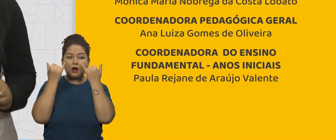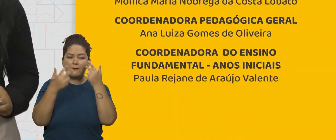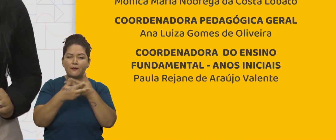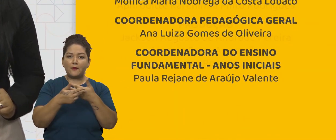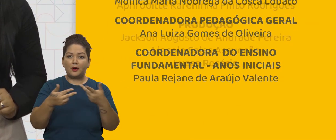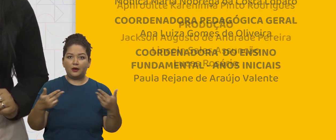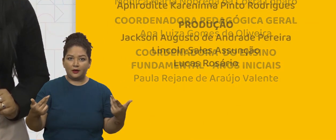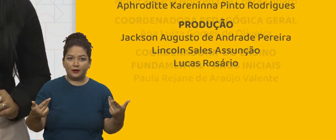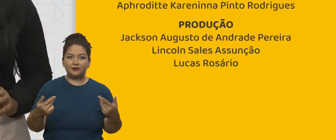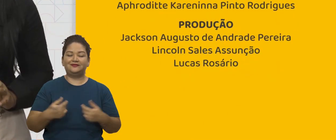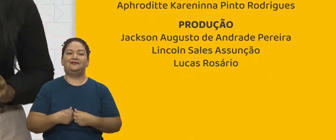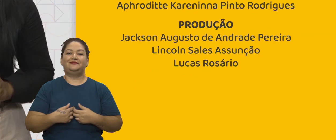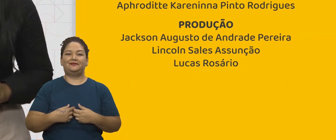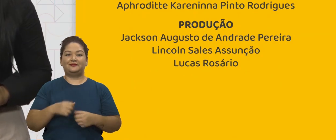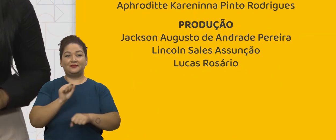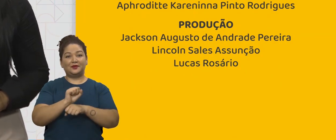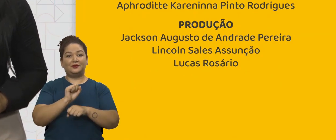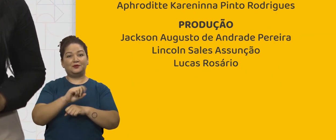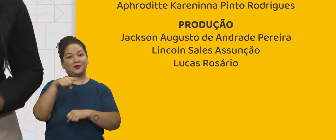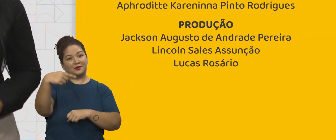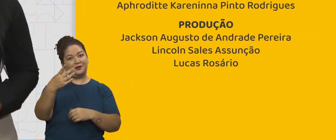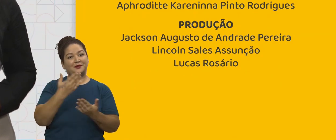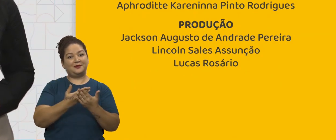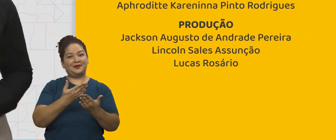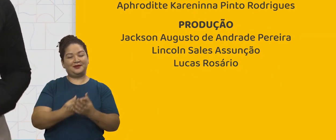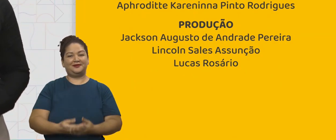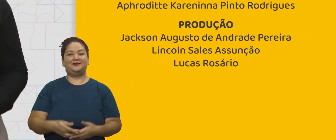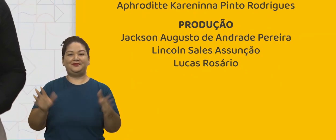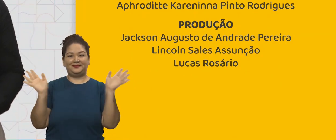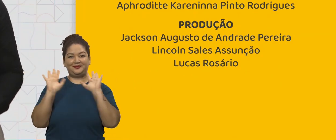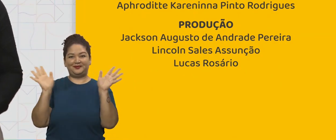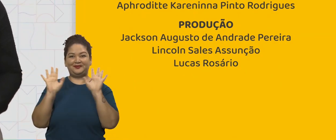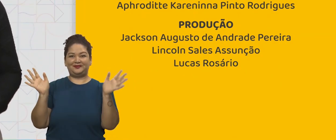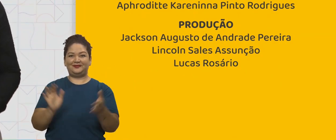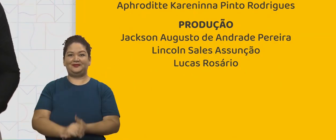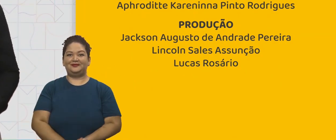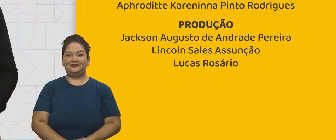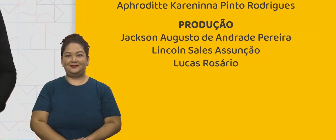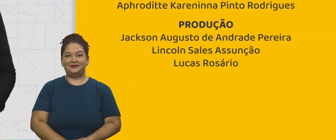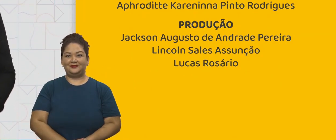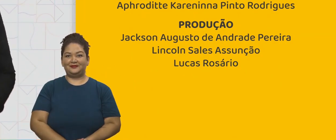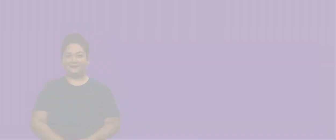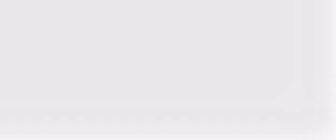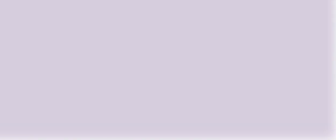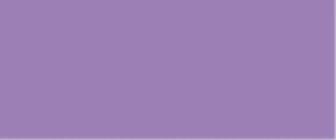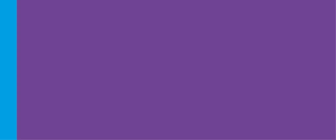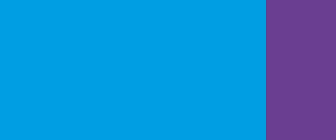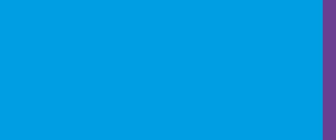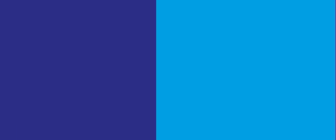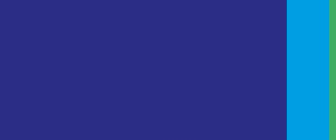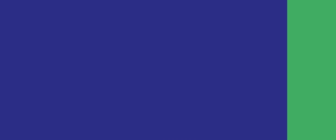inúmeras informações. Espero vocês aqui no nosso próximo encontro. Tchau!